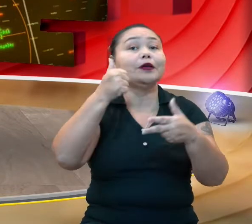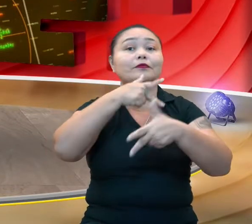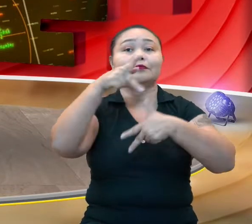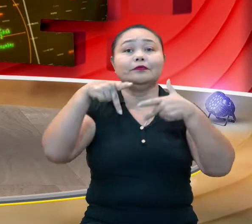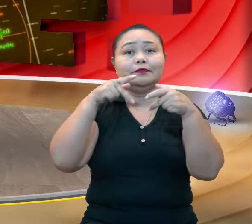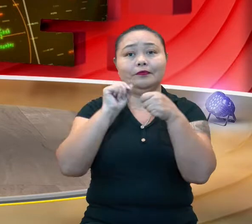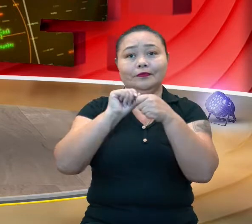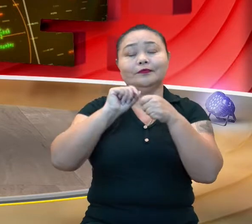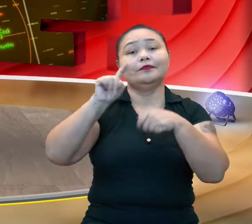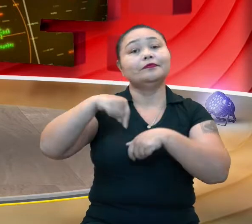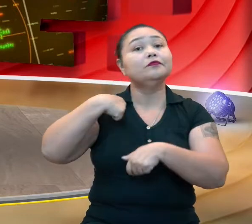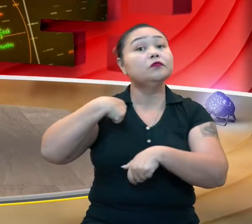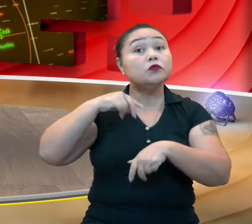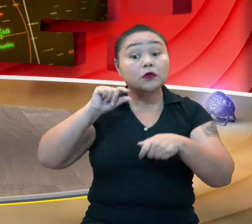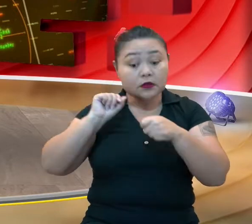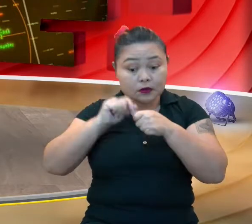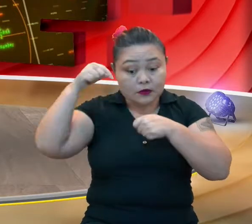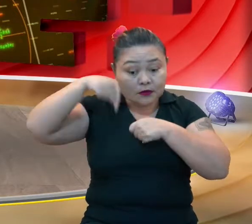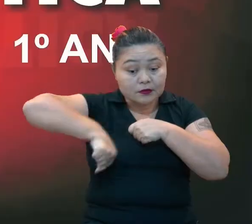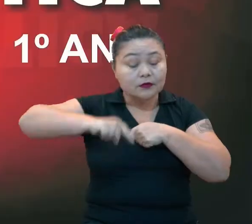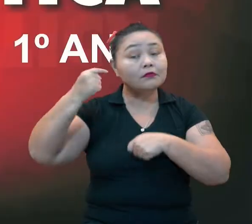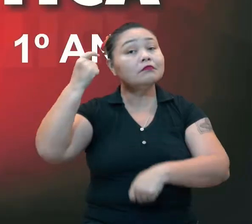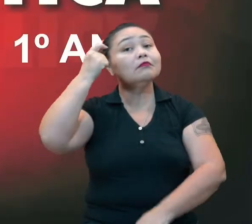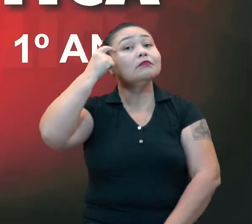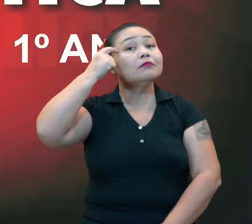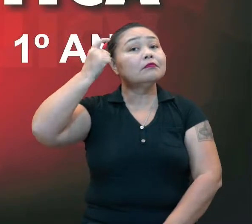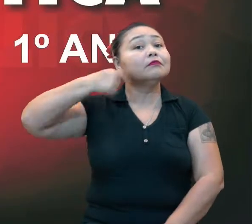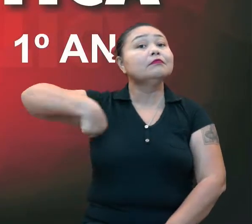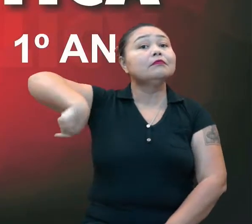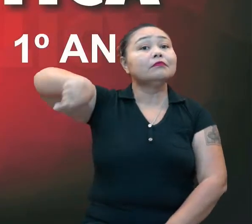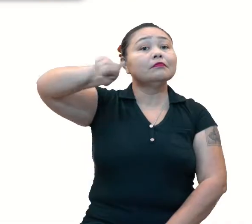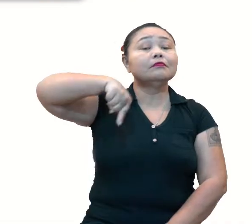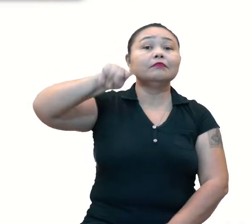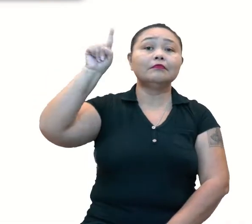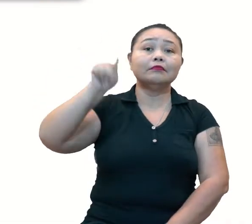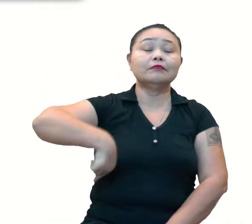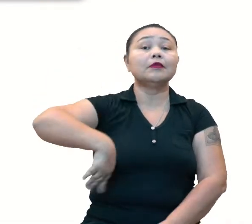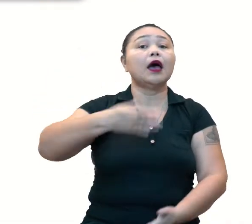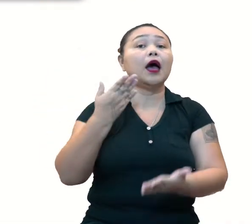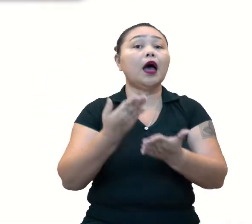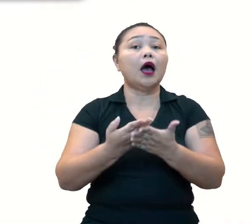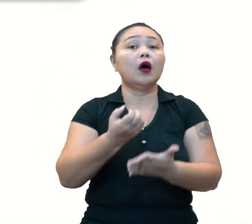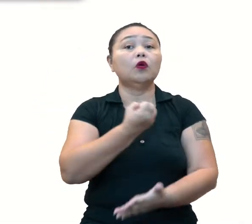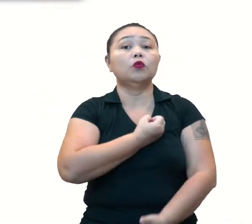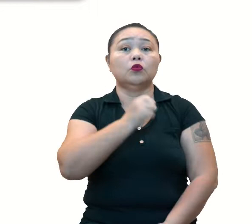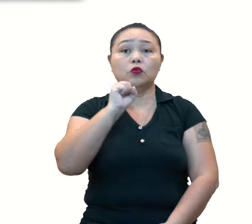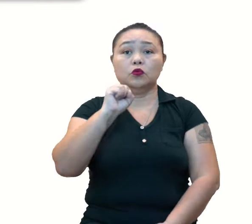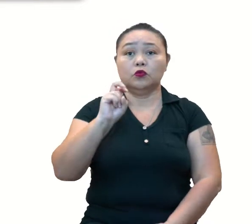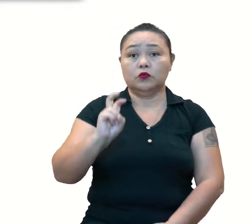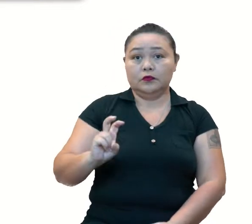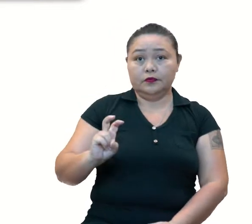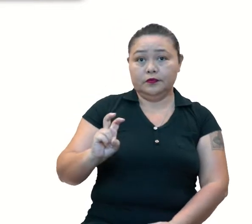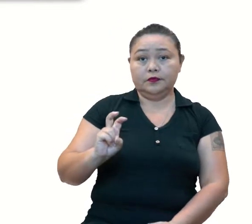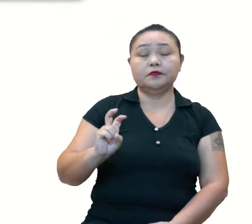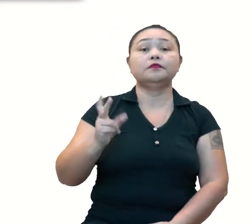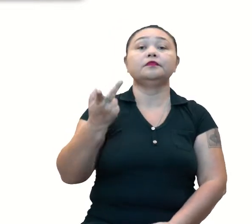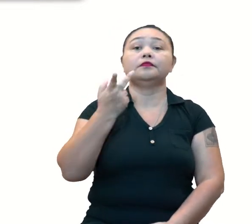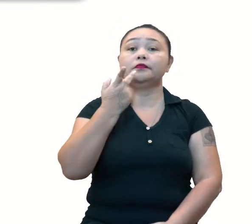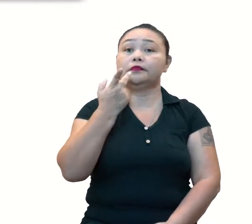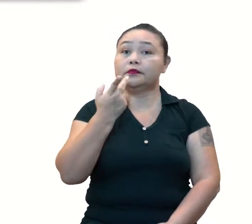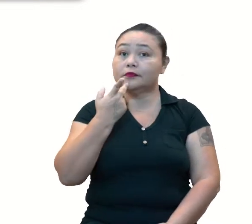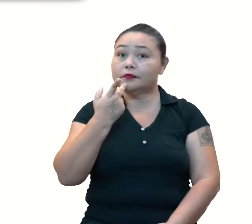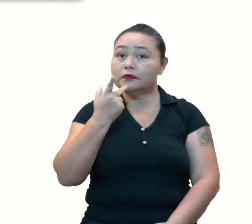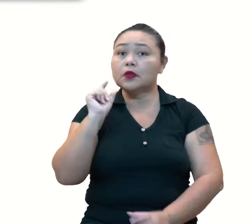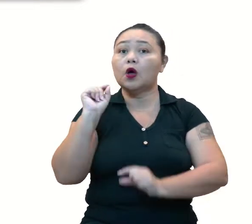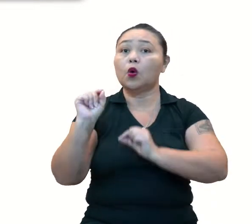em vocês, tá certo? Então vamos que vamos de aula 85 e a gente vem ainda falando um pouquinho das relações